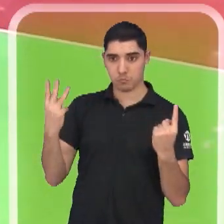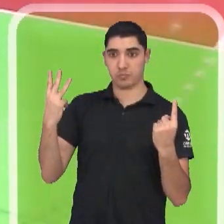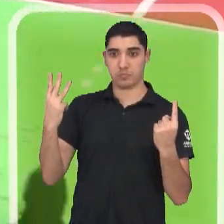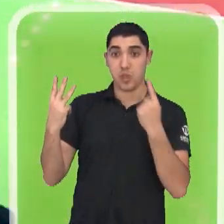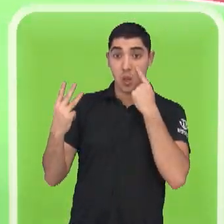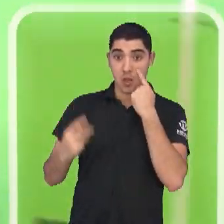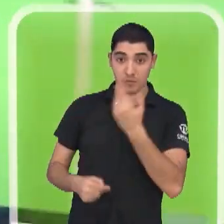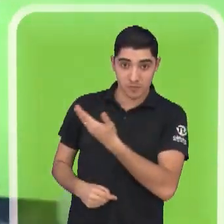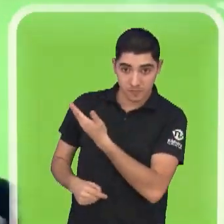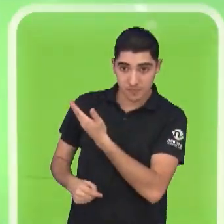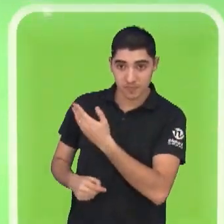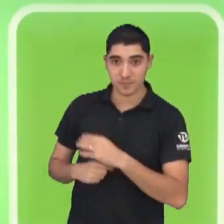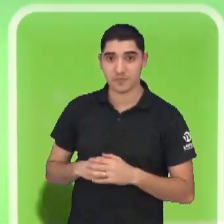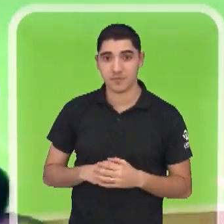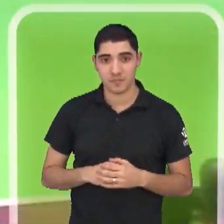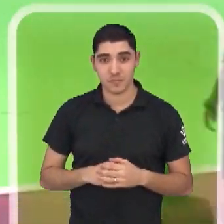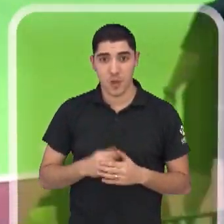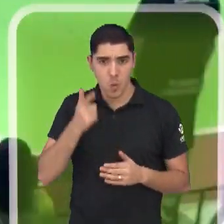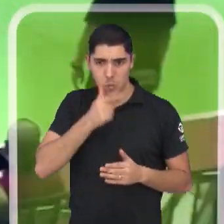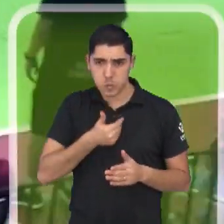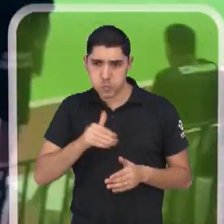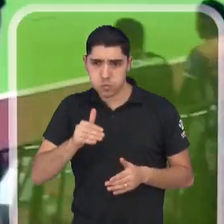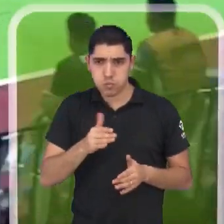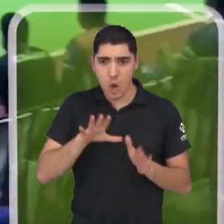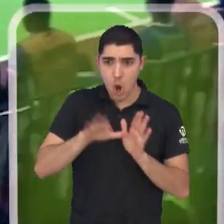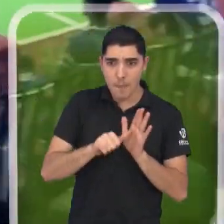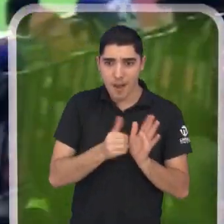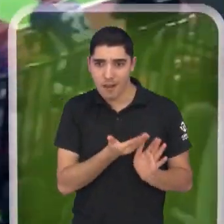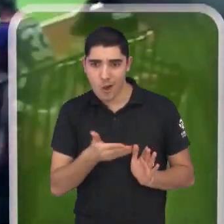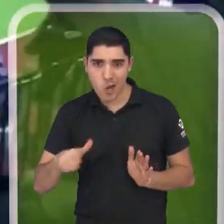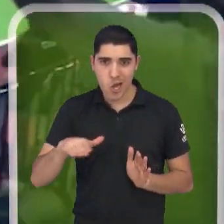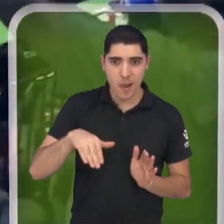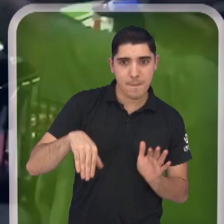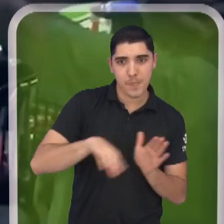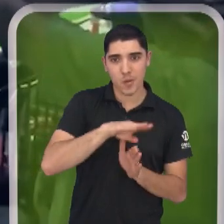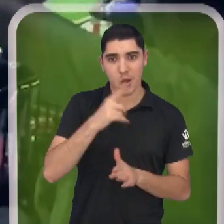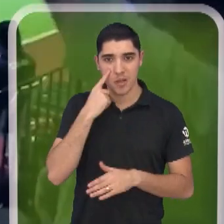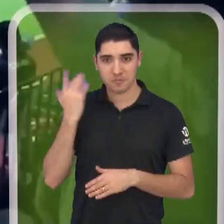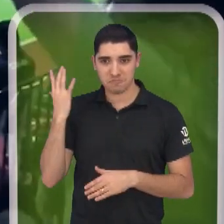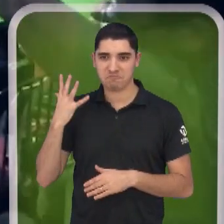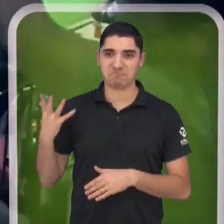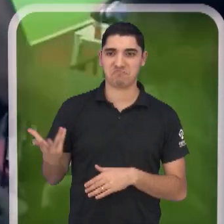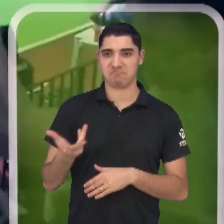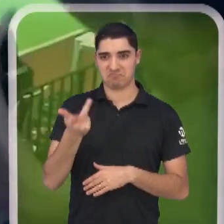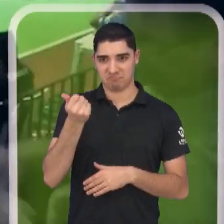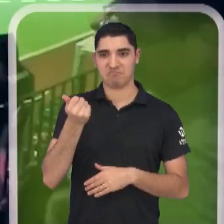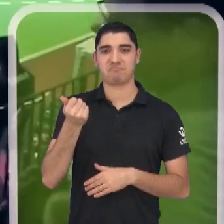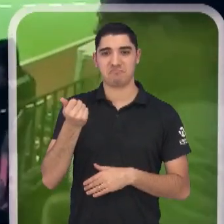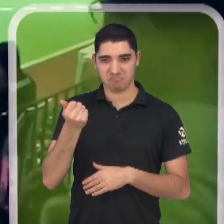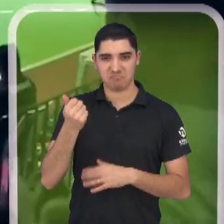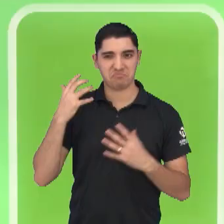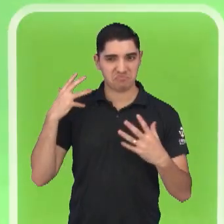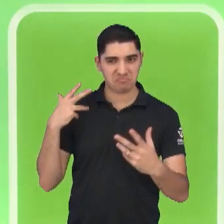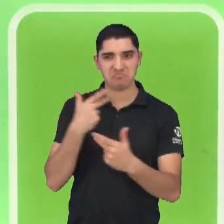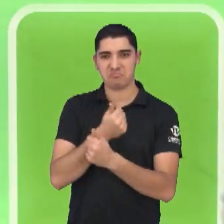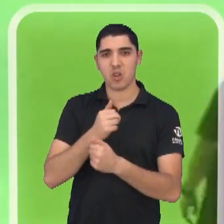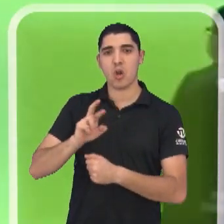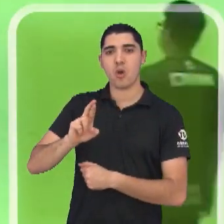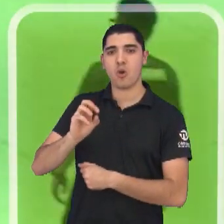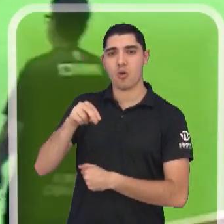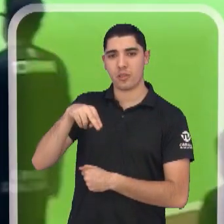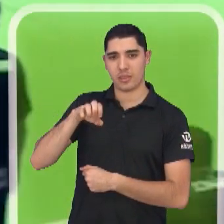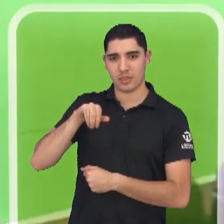vai roubar essa bola aí ó no campo de defesa foi carregando foi levando fez a bela finta e bateu na saída do goleiro Olha que golaço do Rone